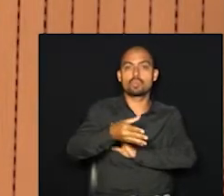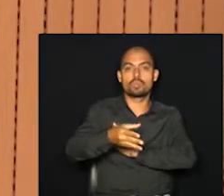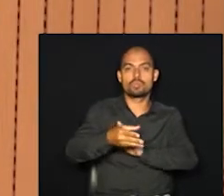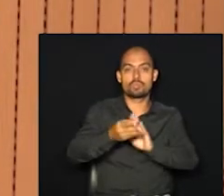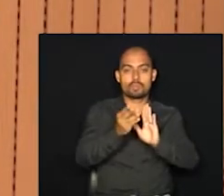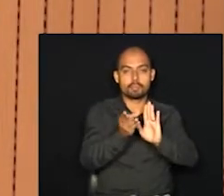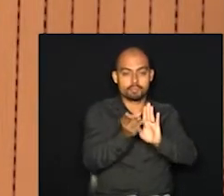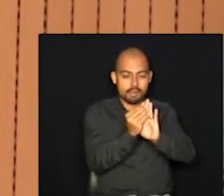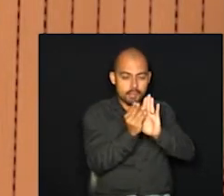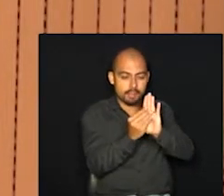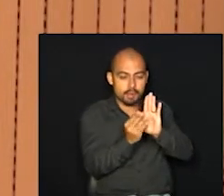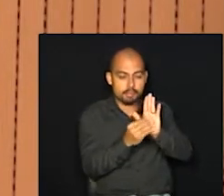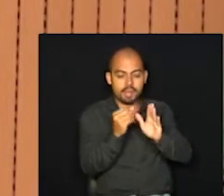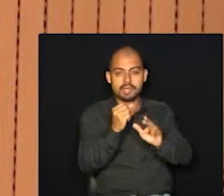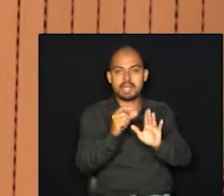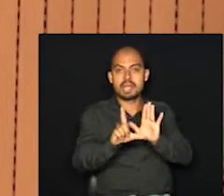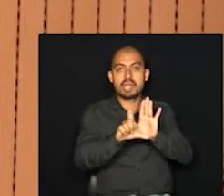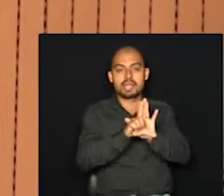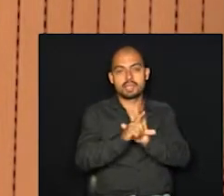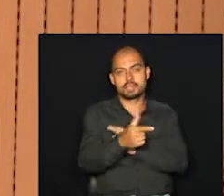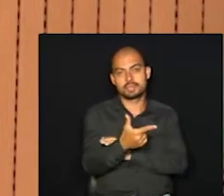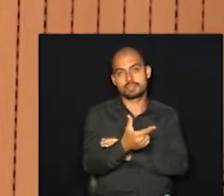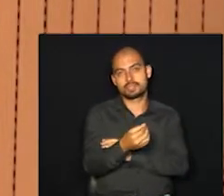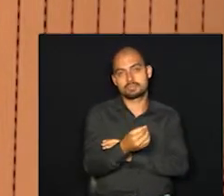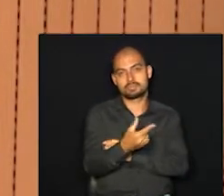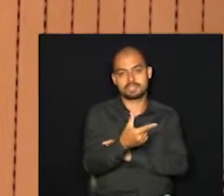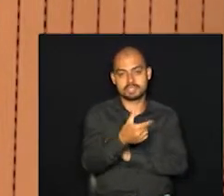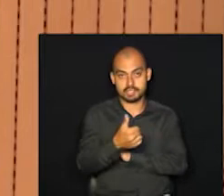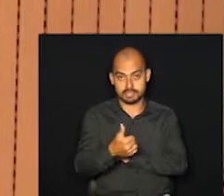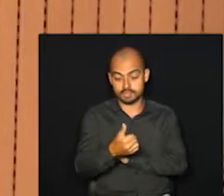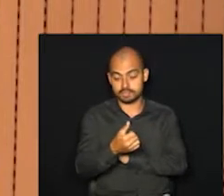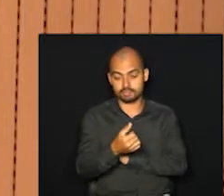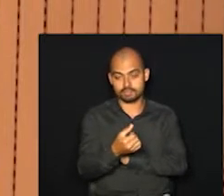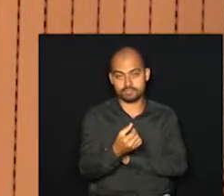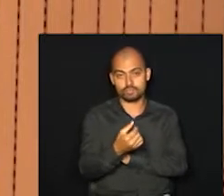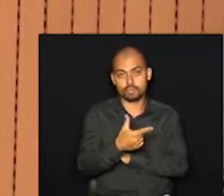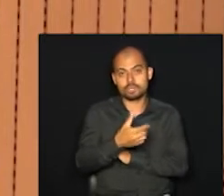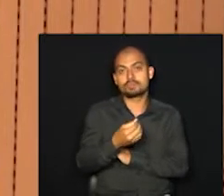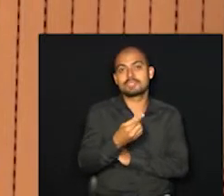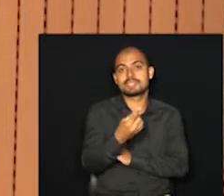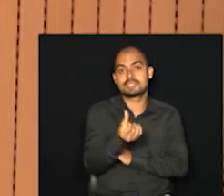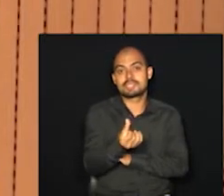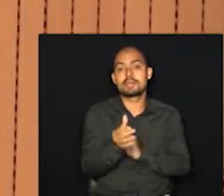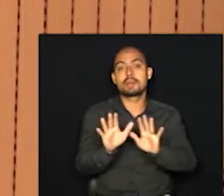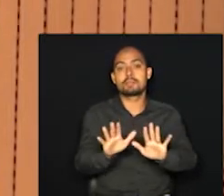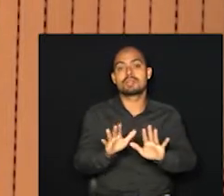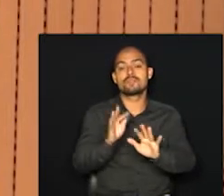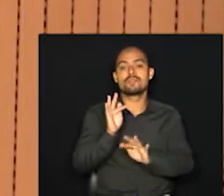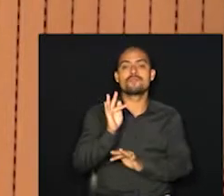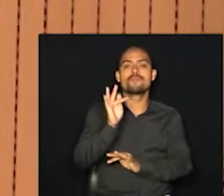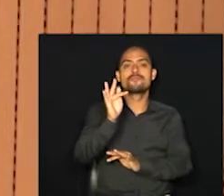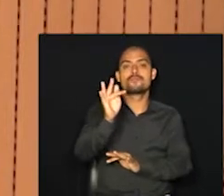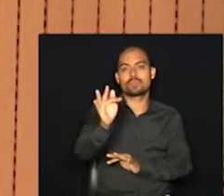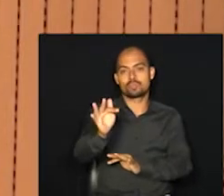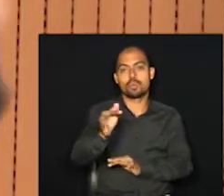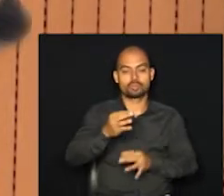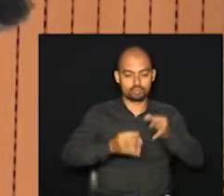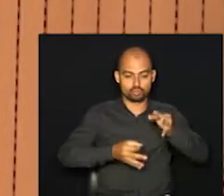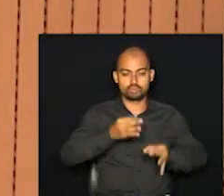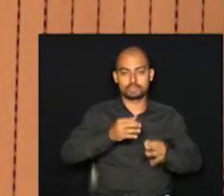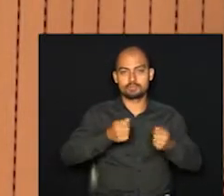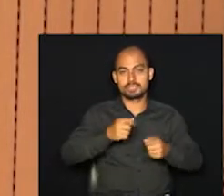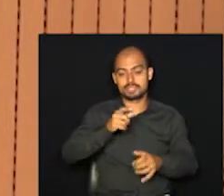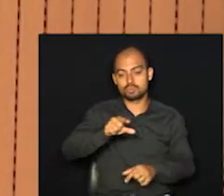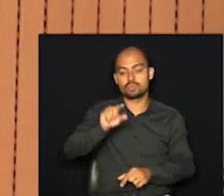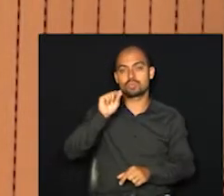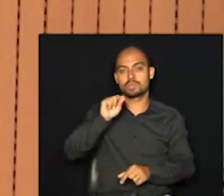lei de 2016, os valores. Entretanto, vai ficar no futuro uma decisão, depois um posicionamento jurídico.